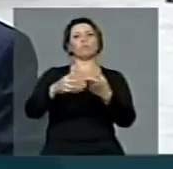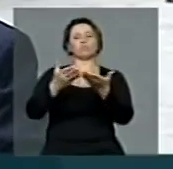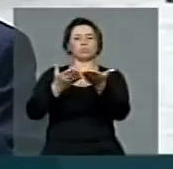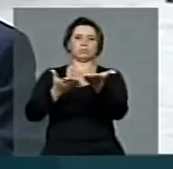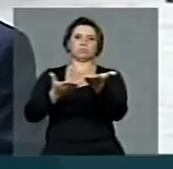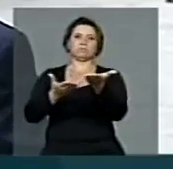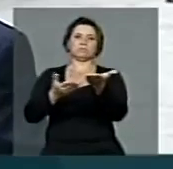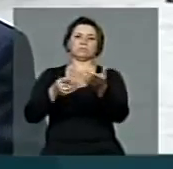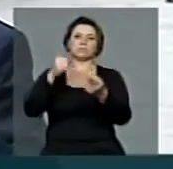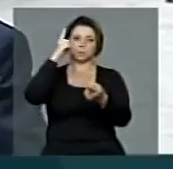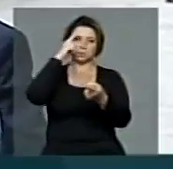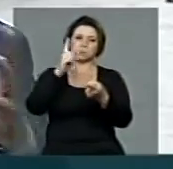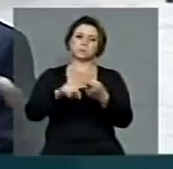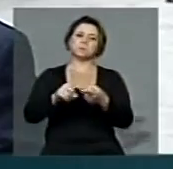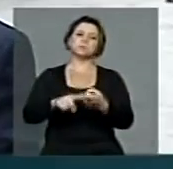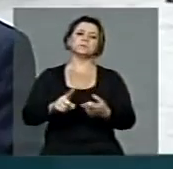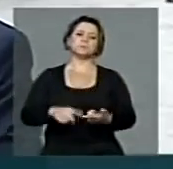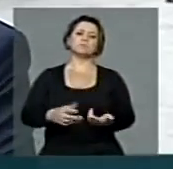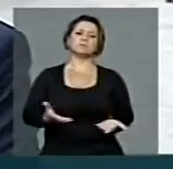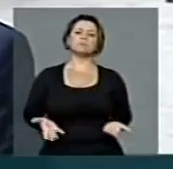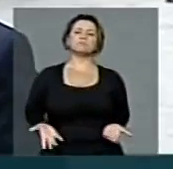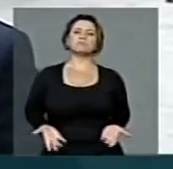esse tipo de